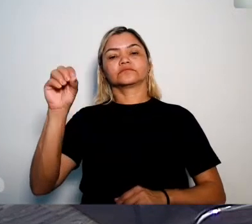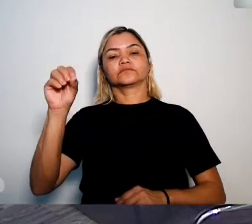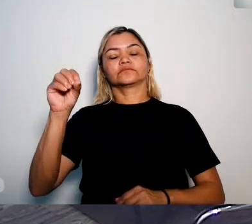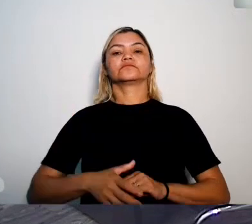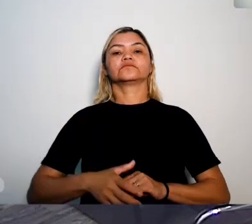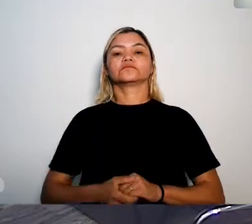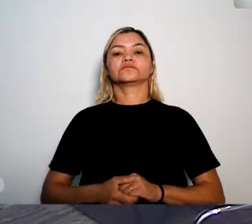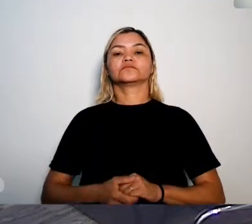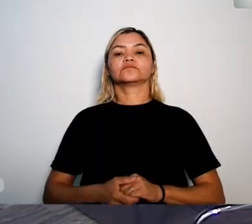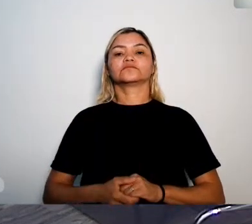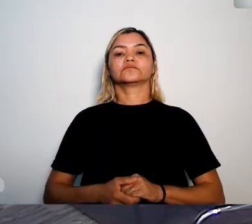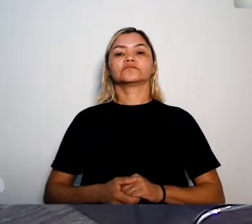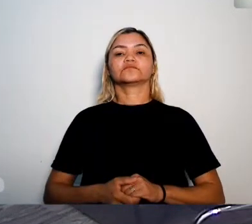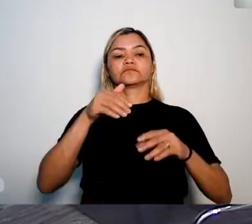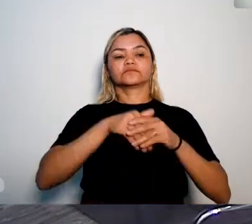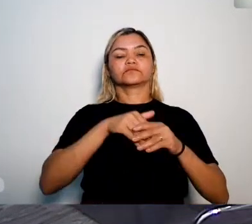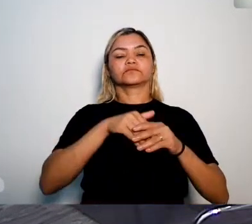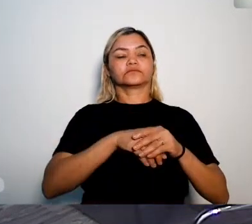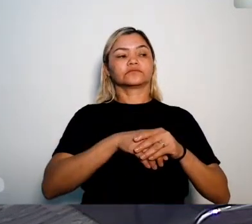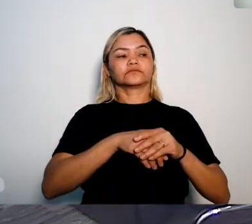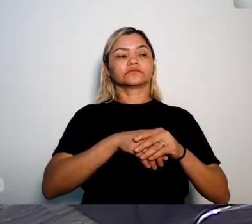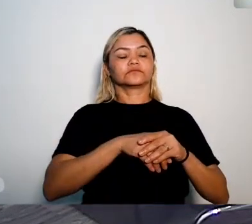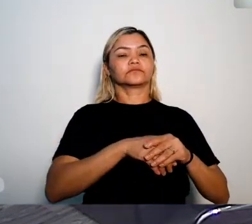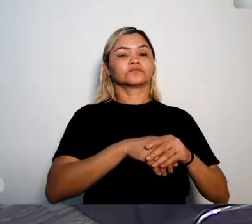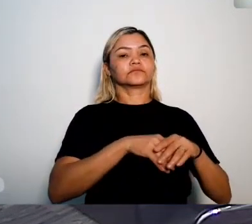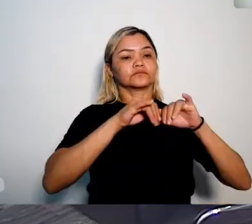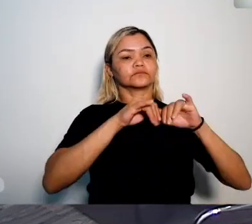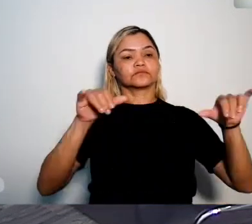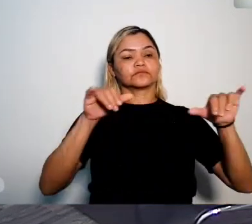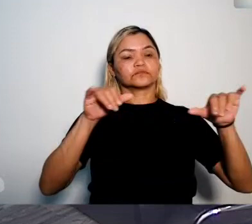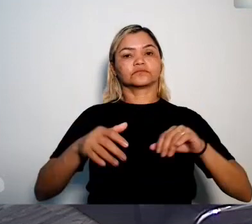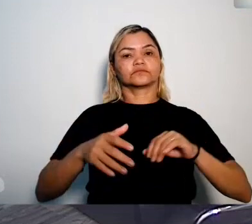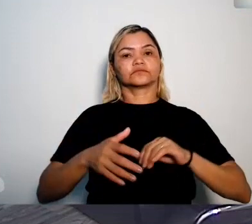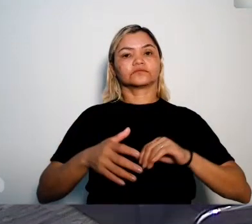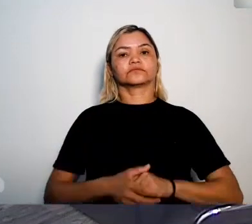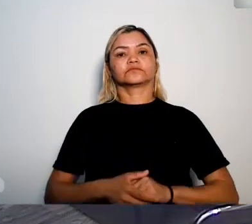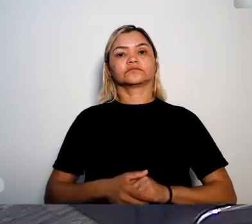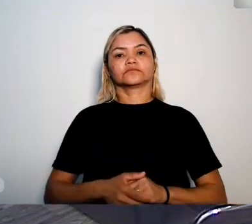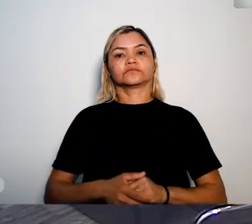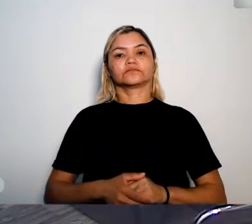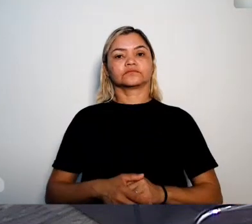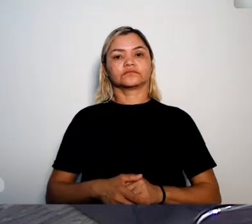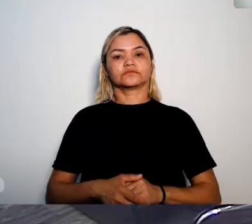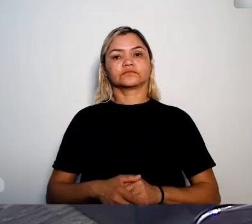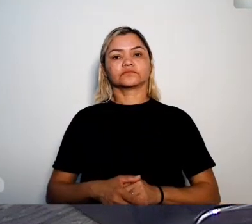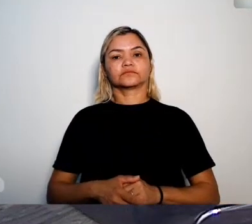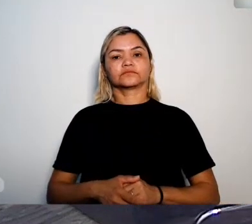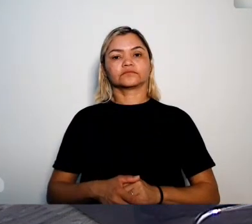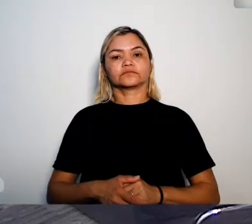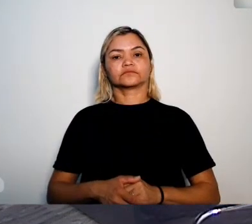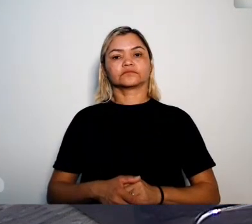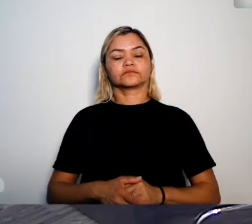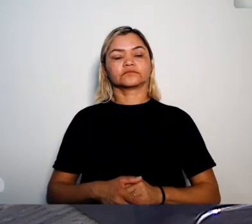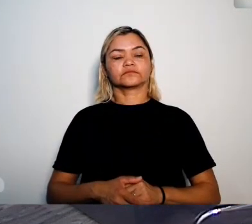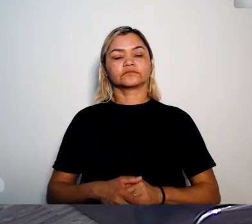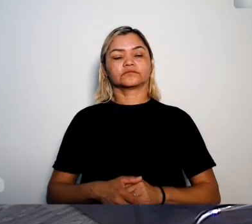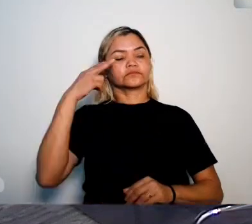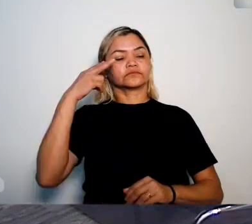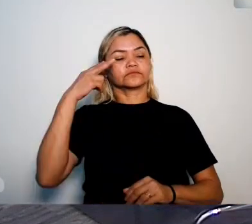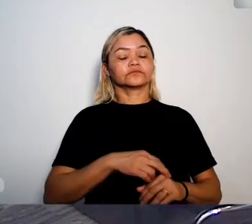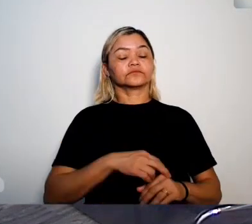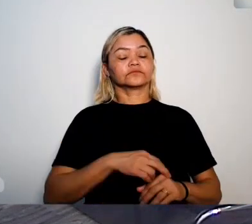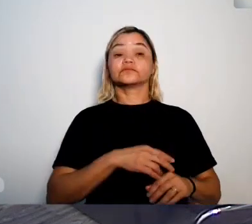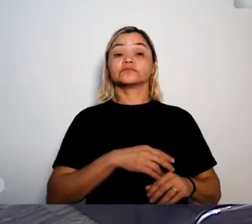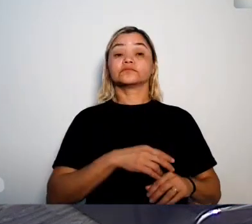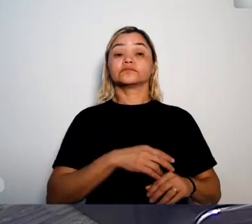Não, está em votação a mensagem. Vereador, se estiver de acordo. Os senhores vereadores foram favoráveis com a mensagem e permaneçam como estão.